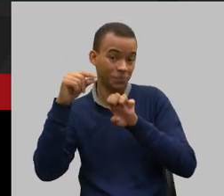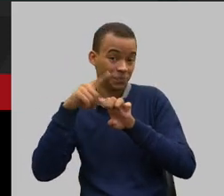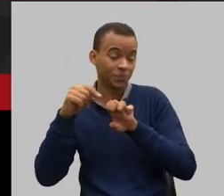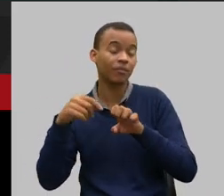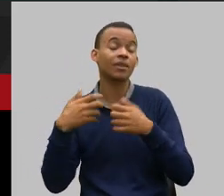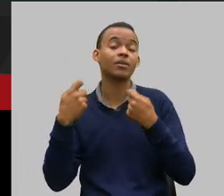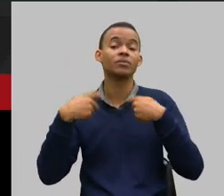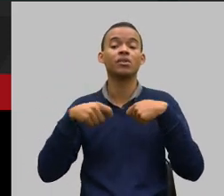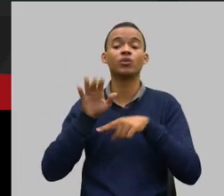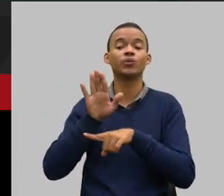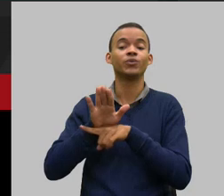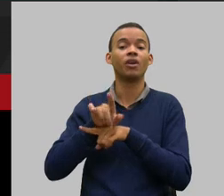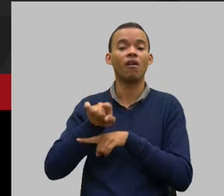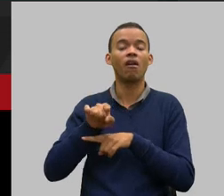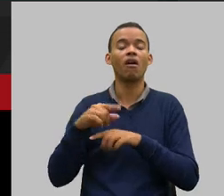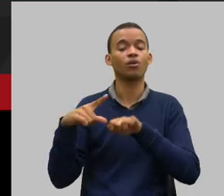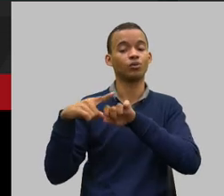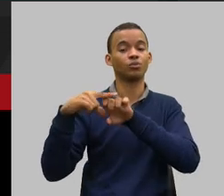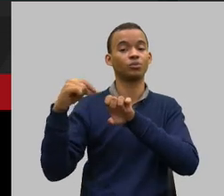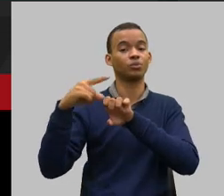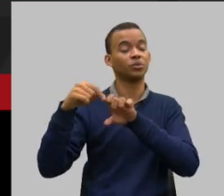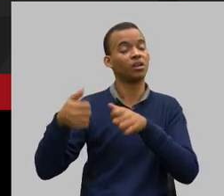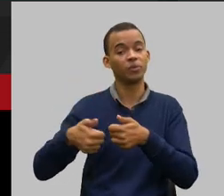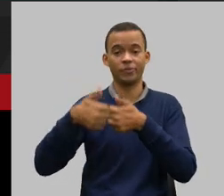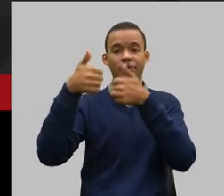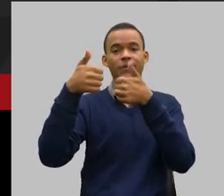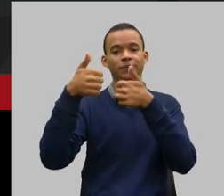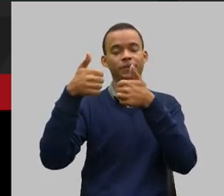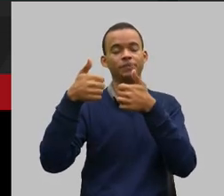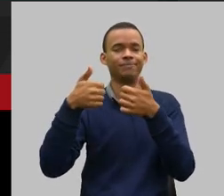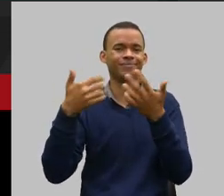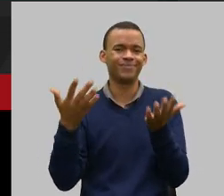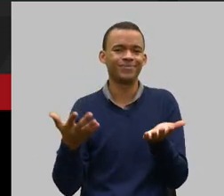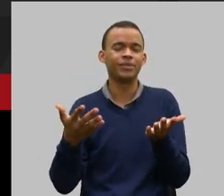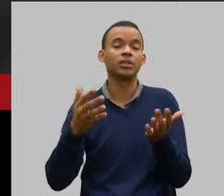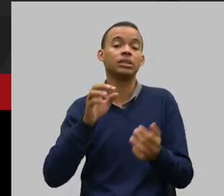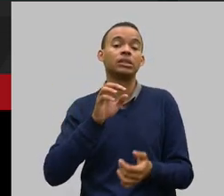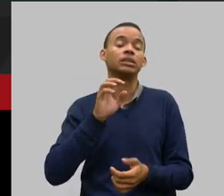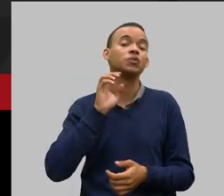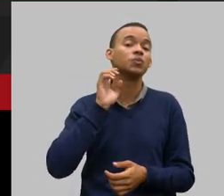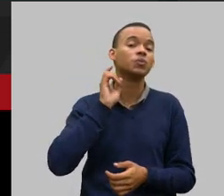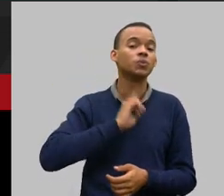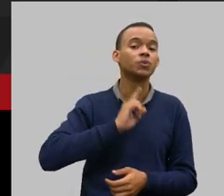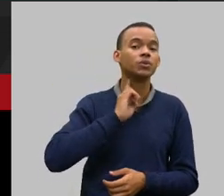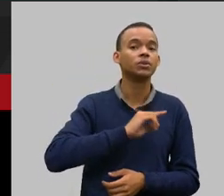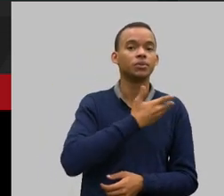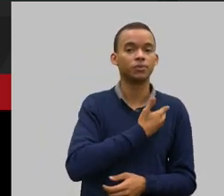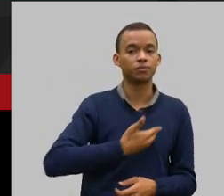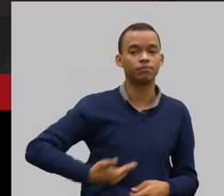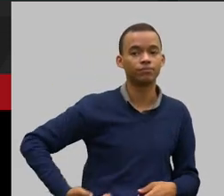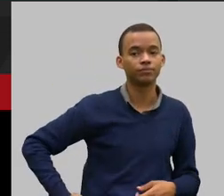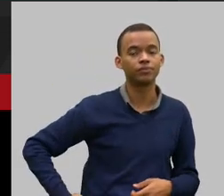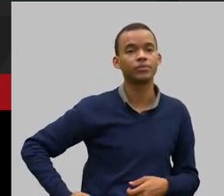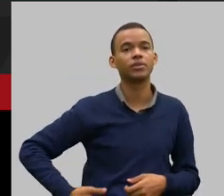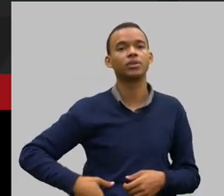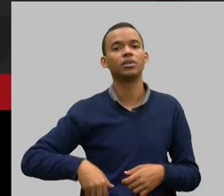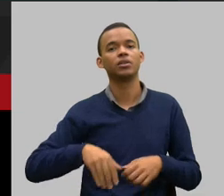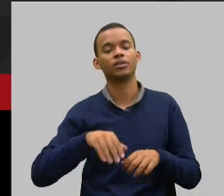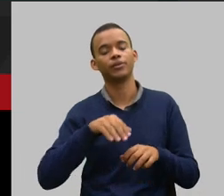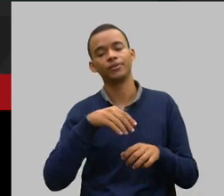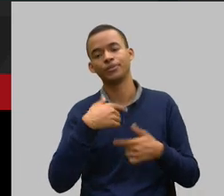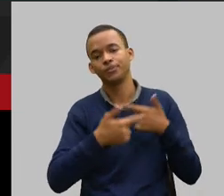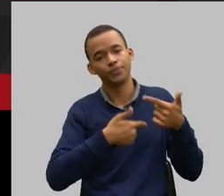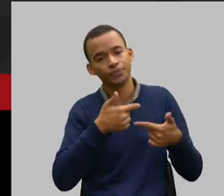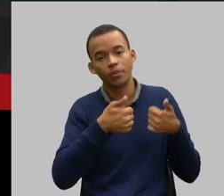ao empreendedorismo mas de nada adianta se o estado fizer o dever de casa mas os municípios